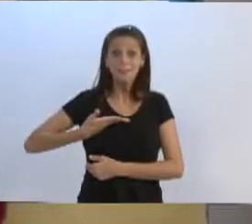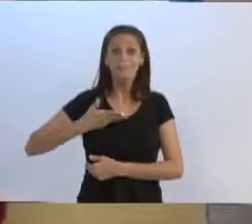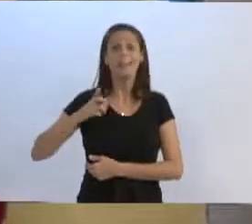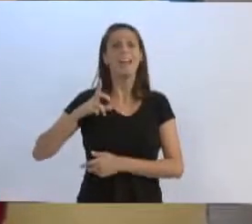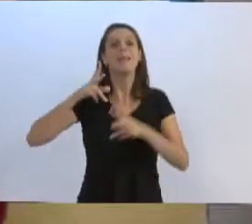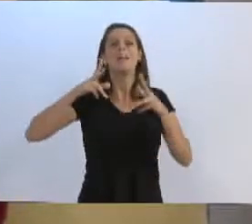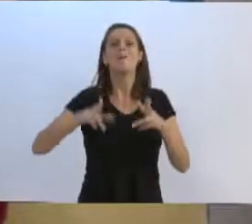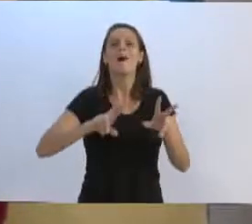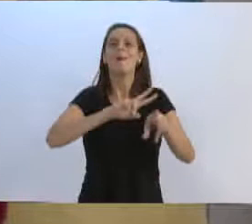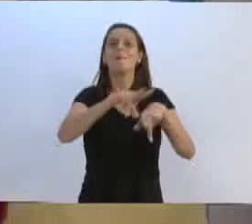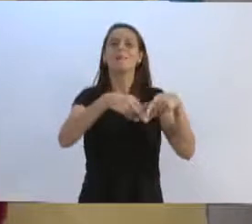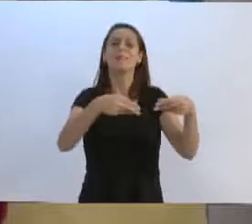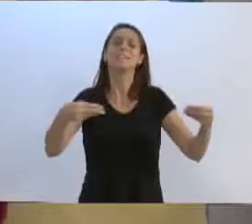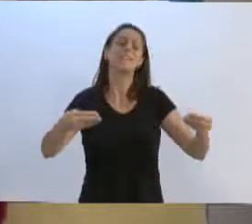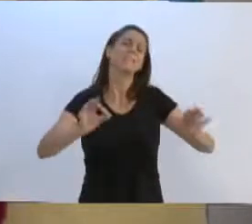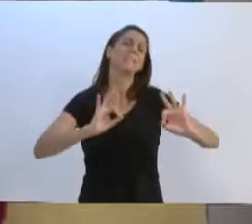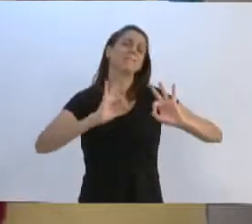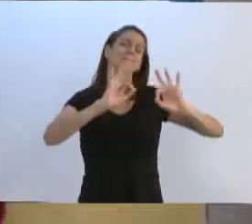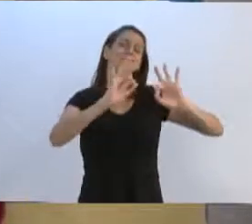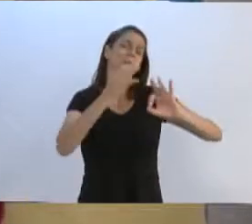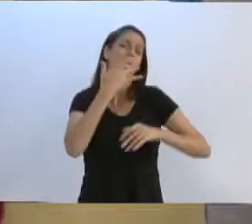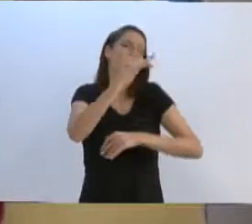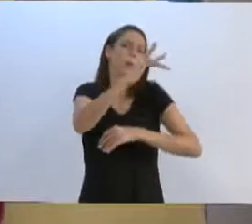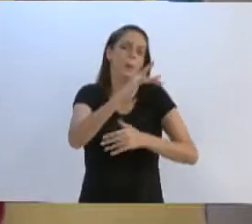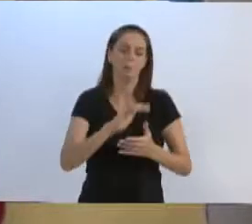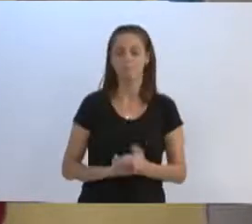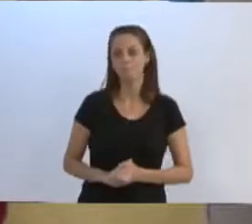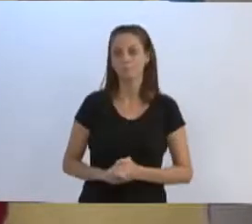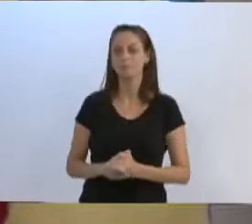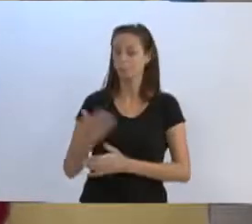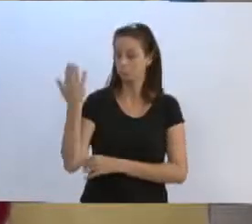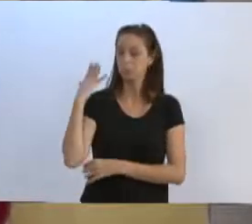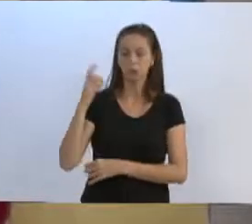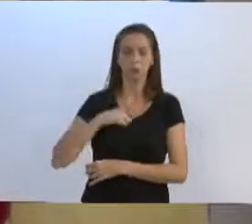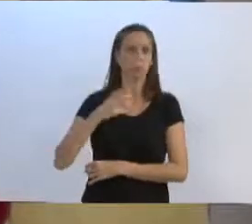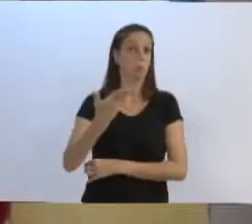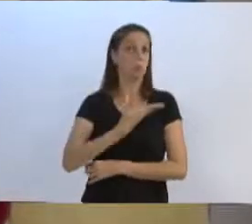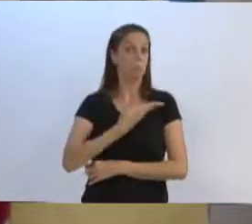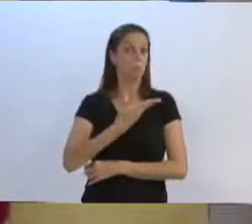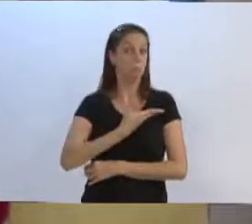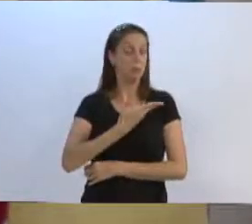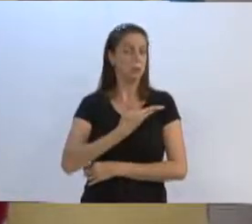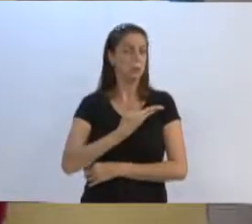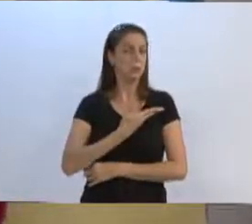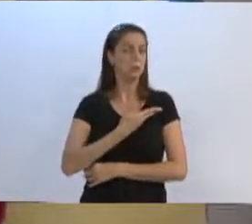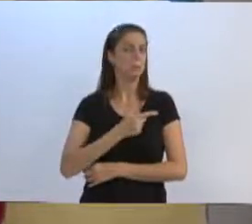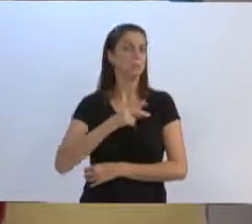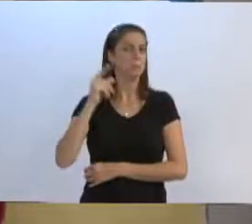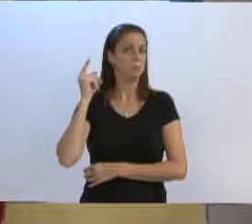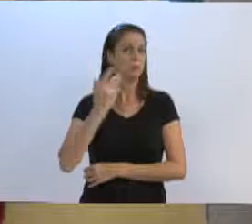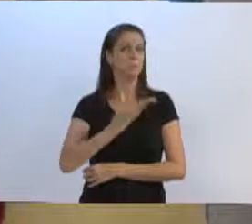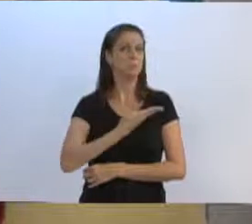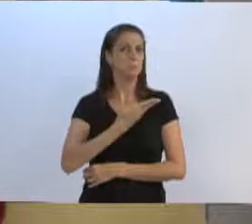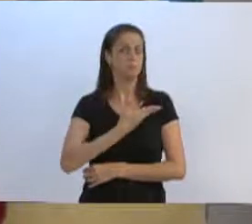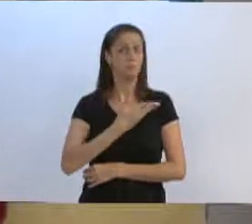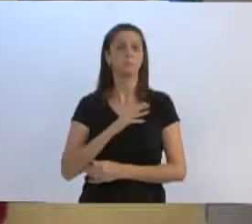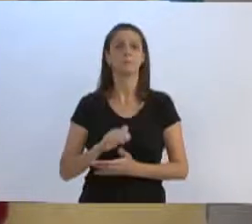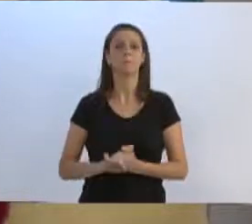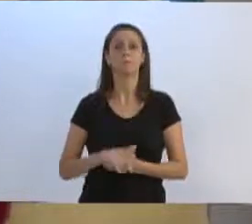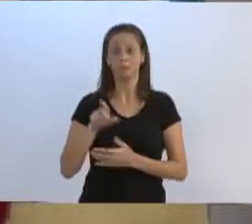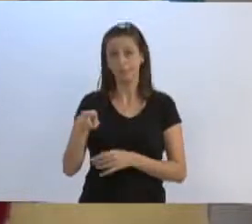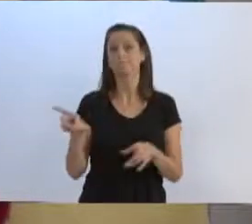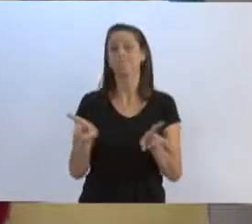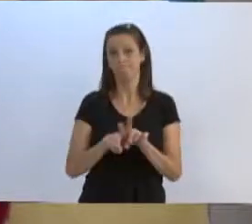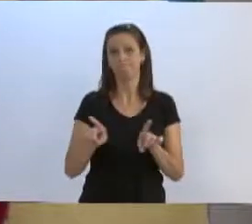tesouro. E um dos grandes amigos que tive fazia parte do AA, era